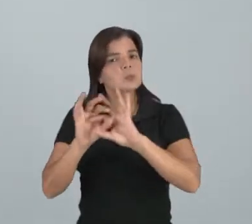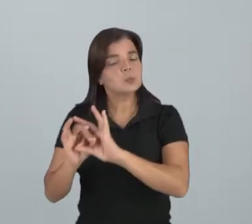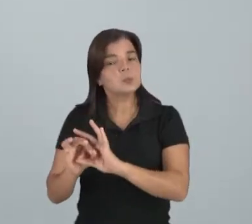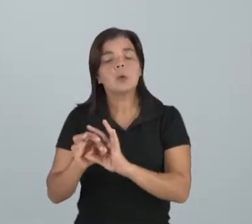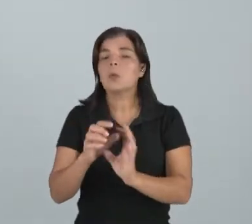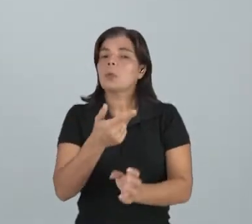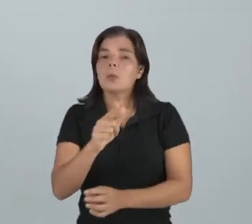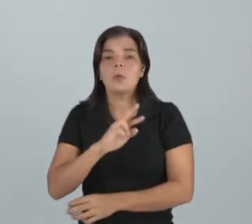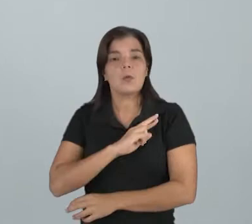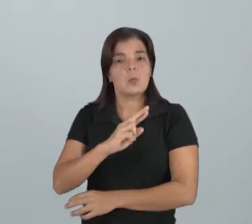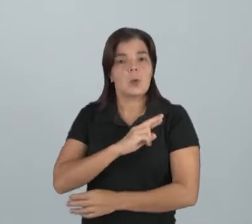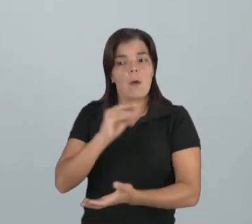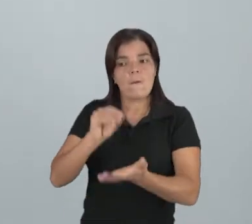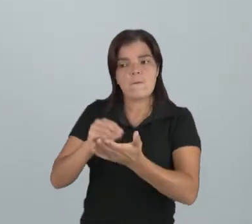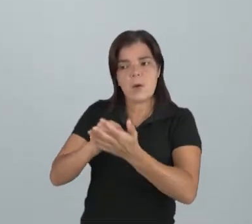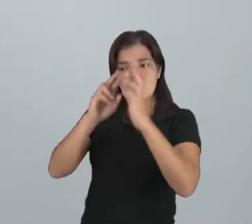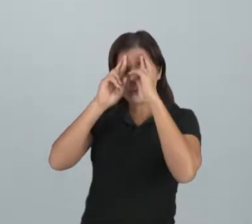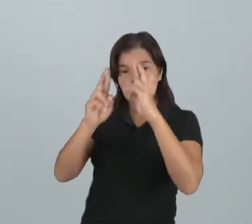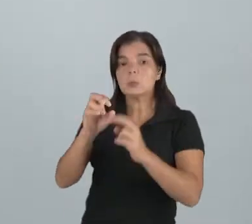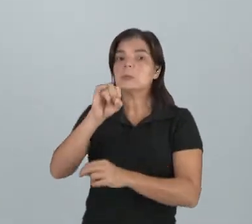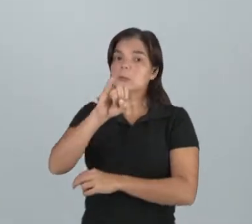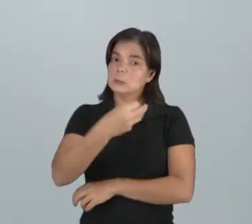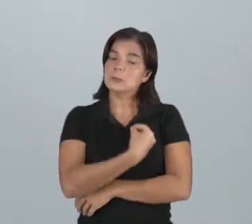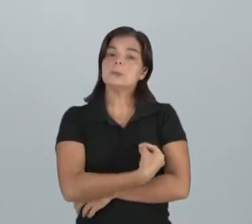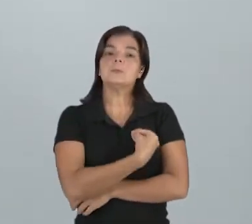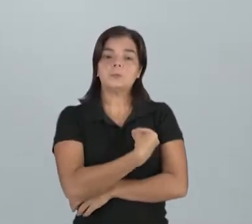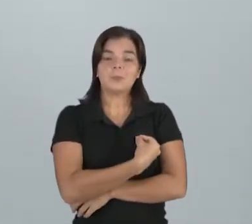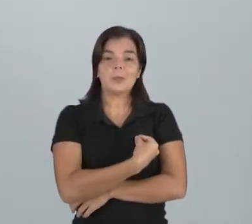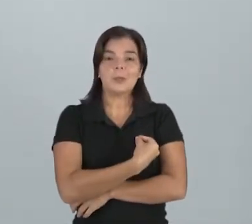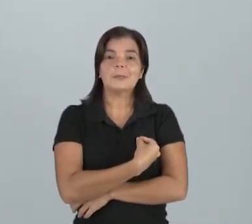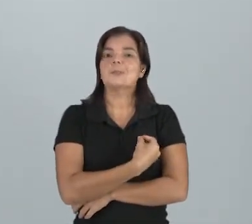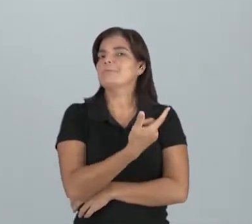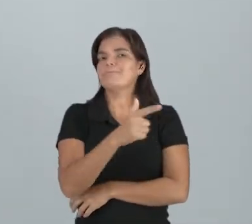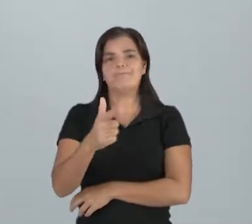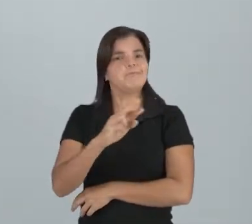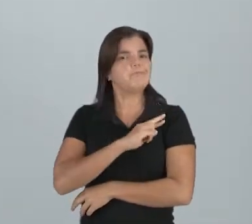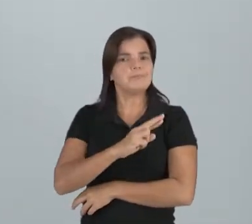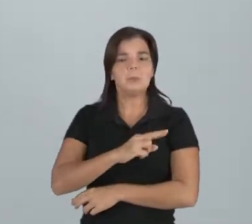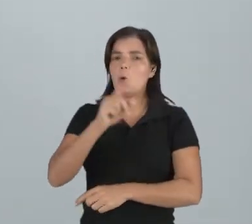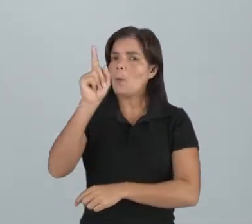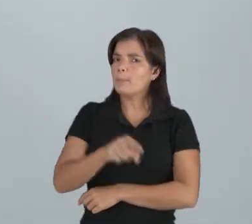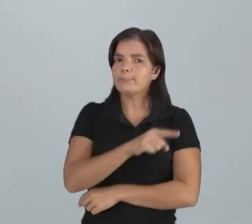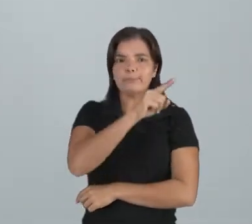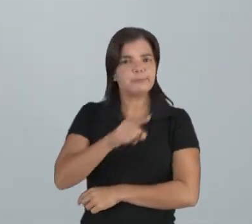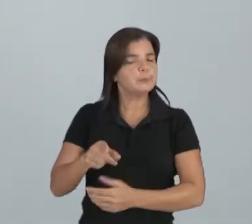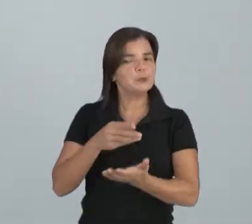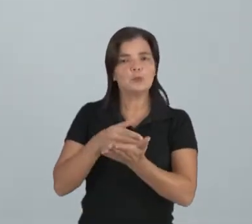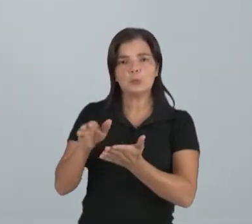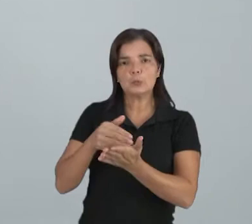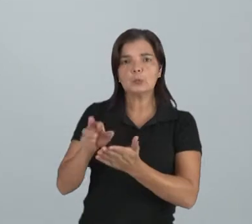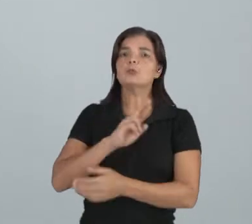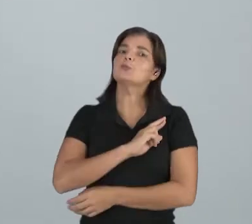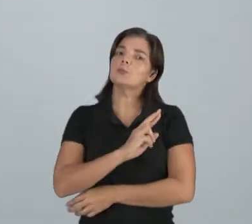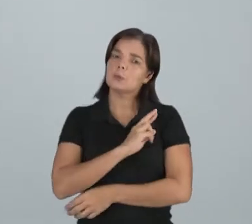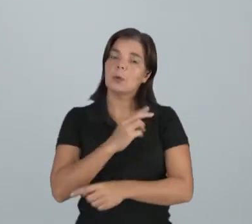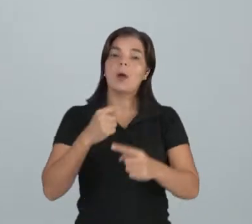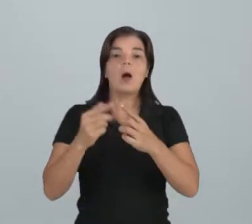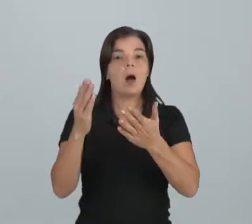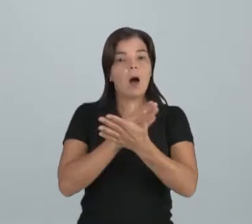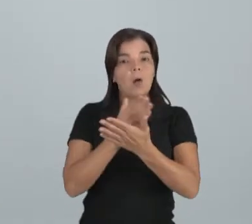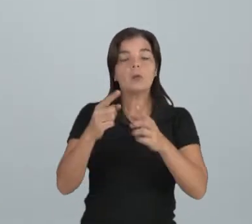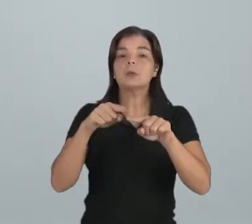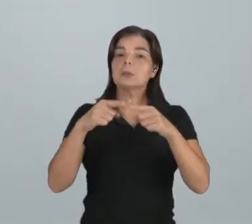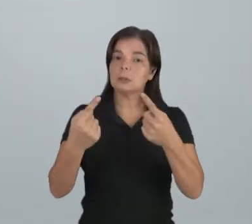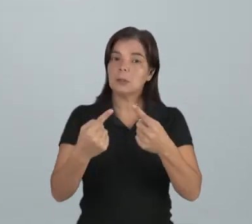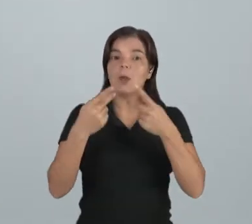que ensine o desrespeito ao outro. Se existir, não é religião. Pode cancelar da lista de religião alguma